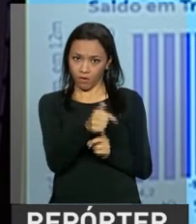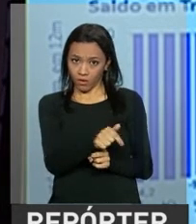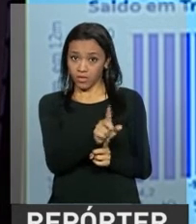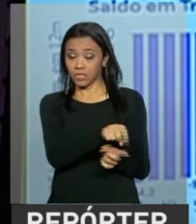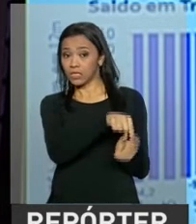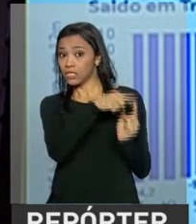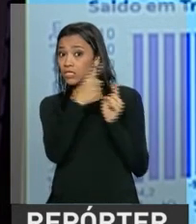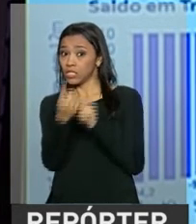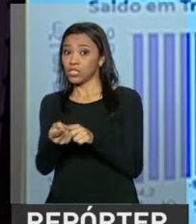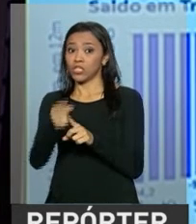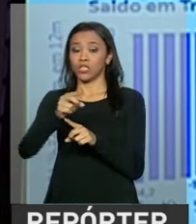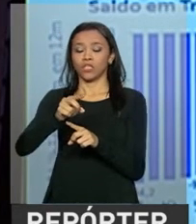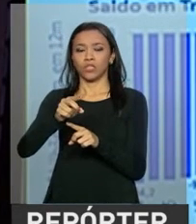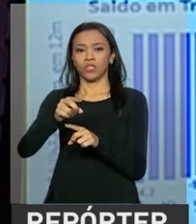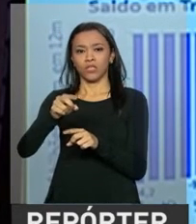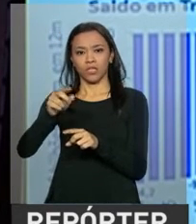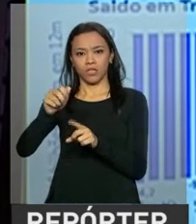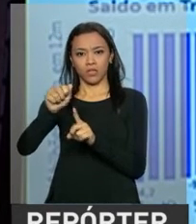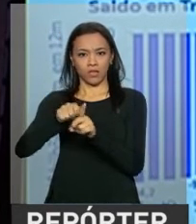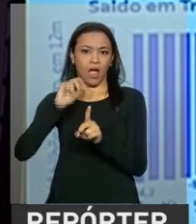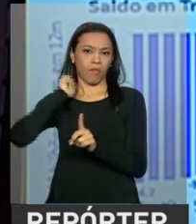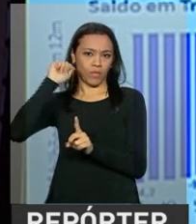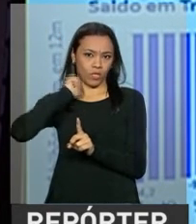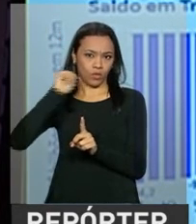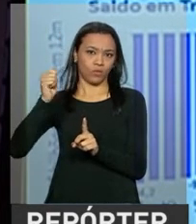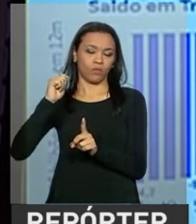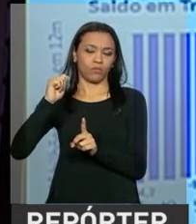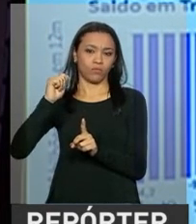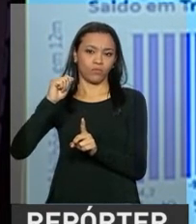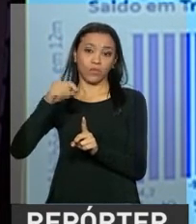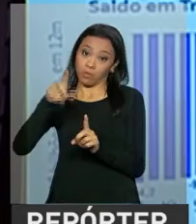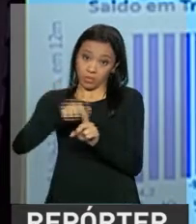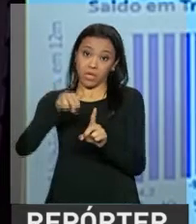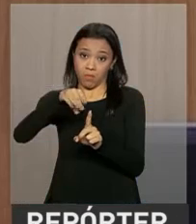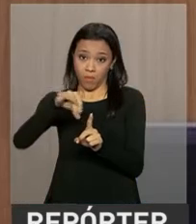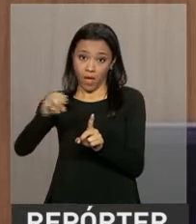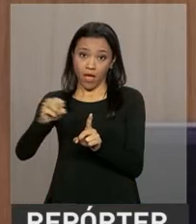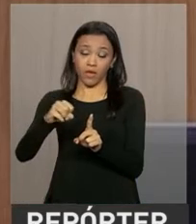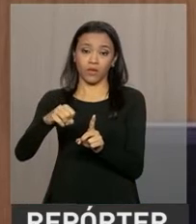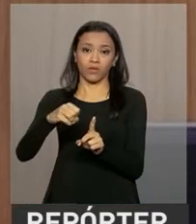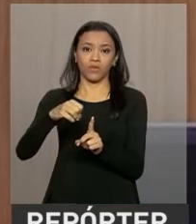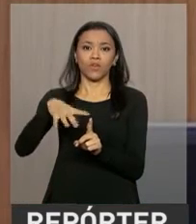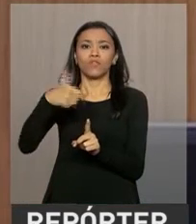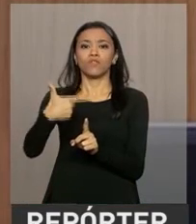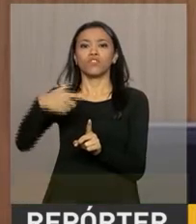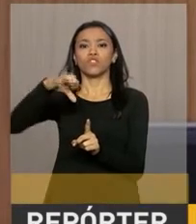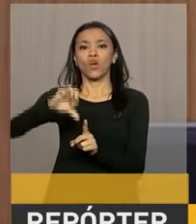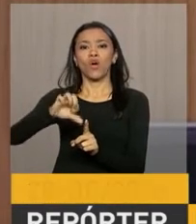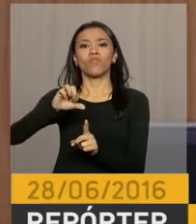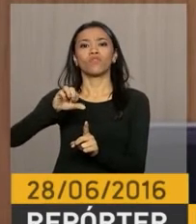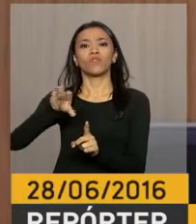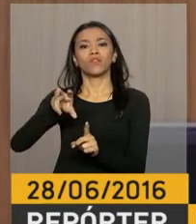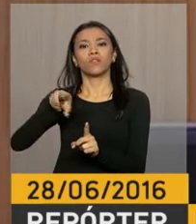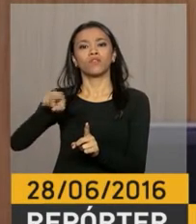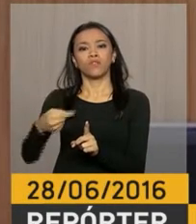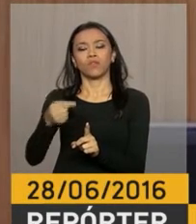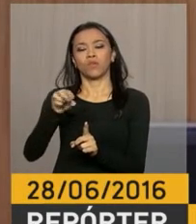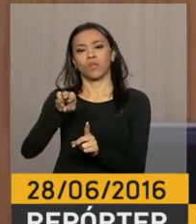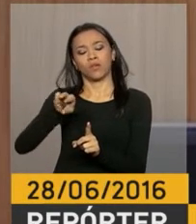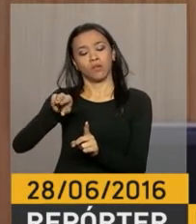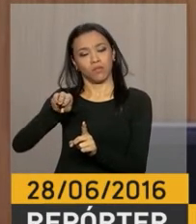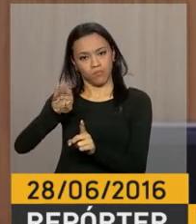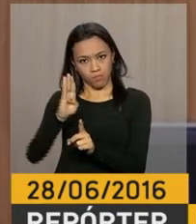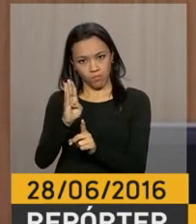e chega em julho, em abril de 2000, em maio de 2016, em 29,5 bilhões de dólares de déficit.